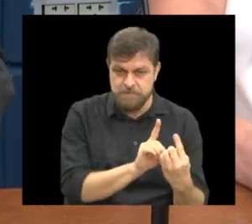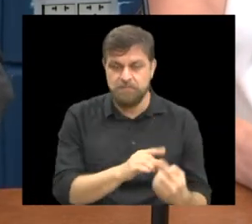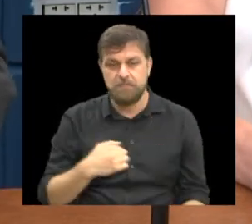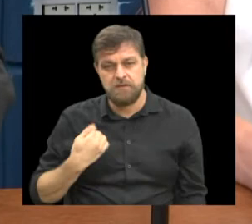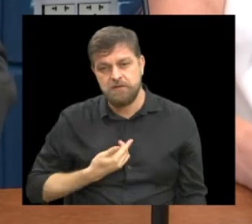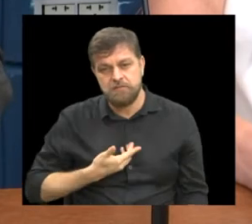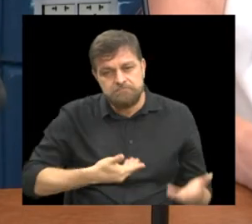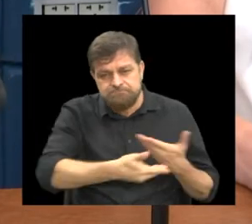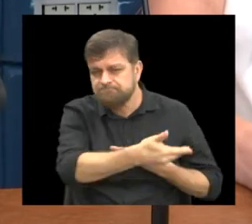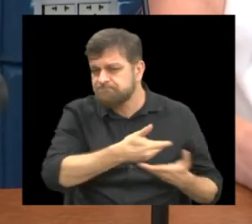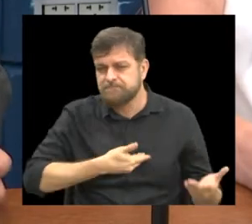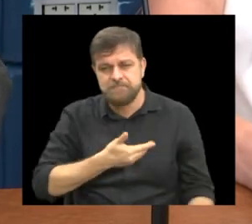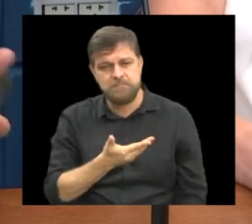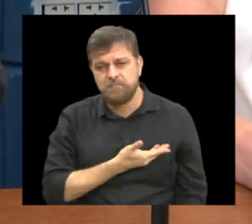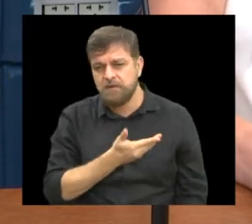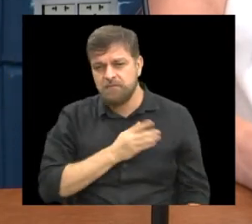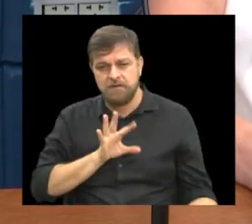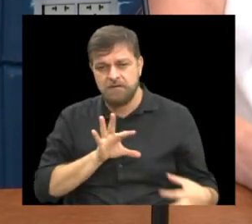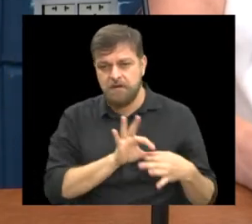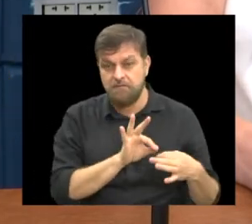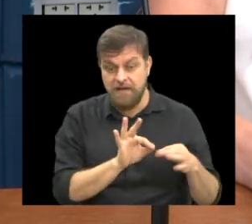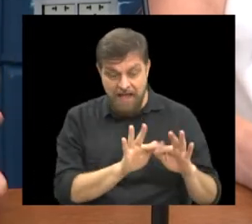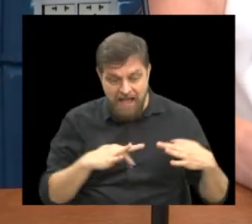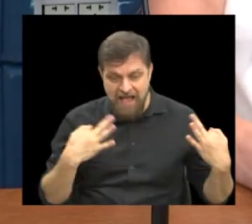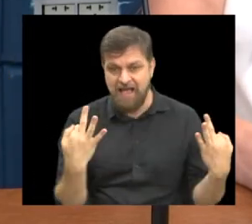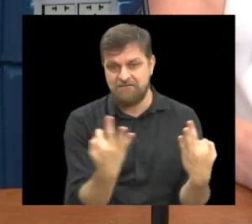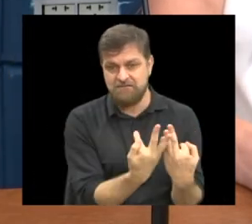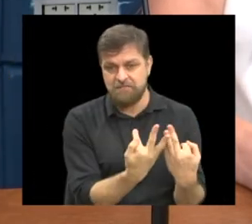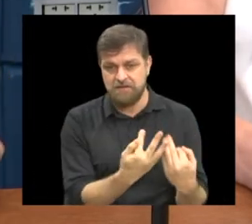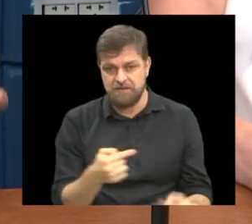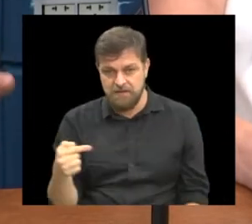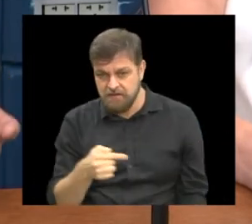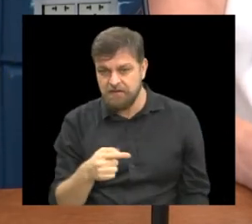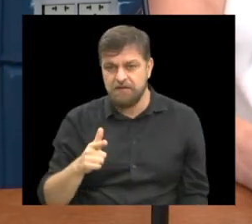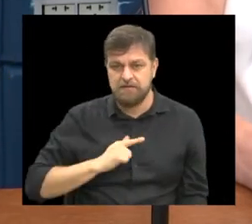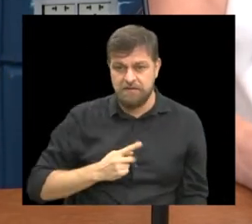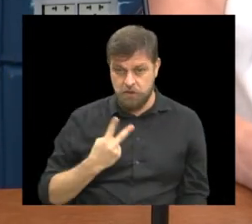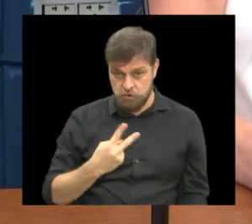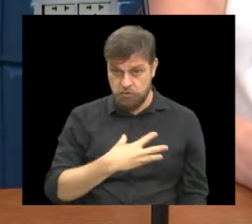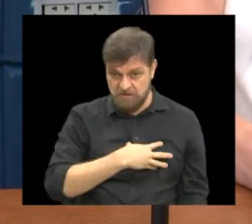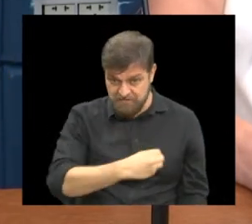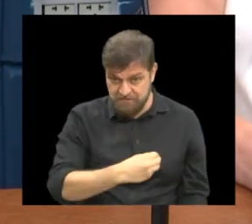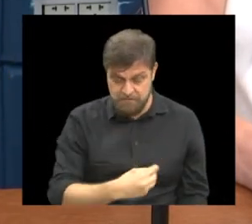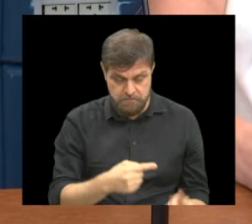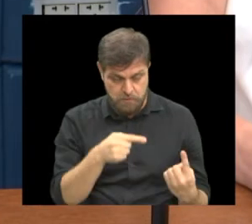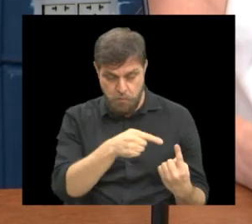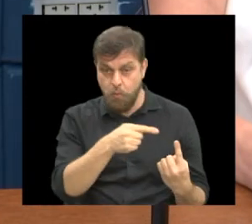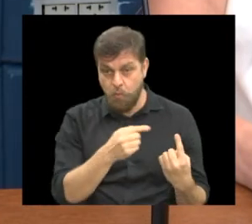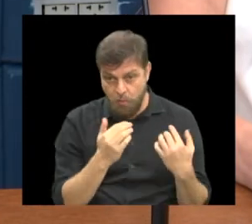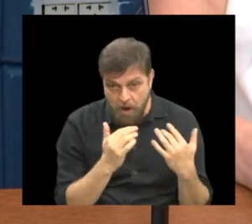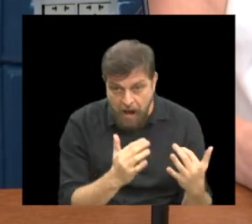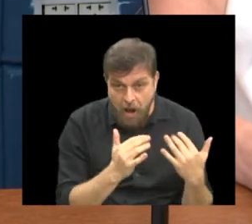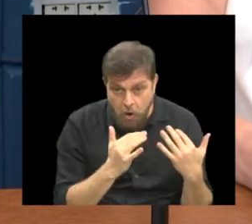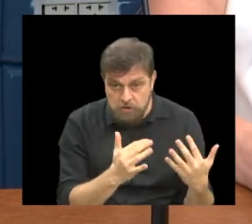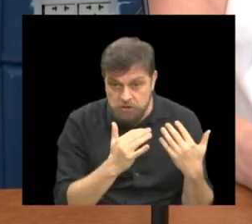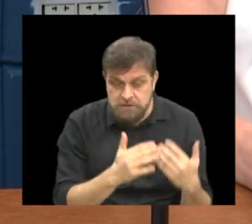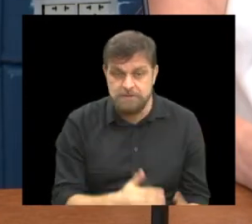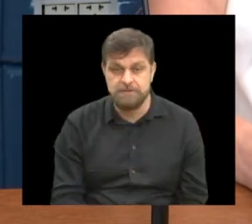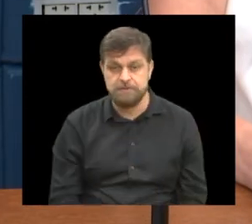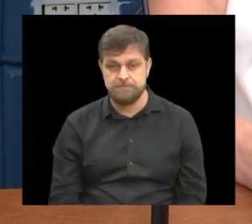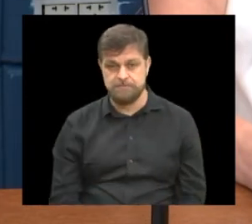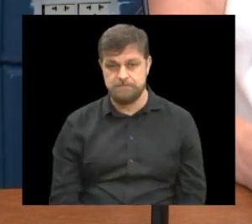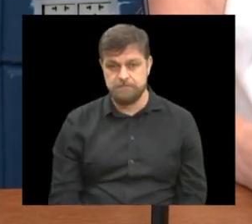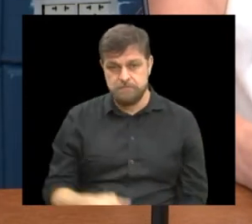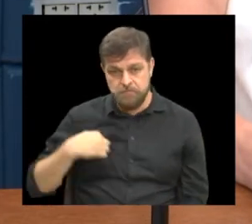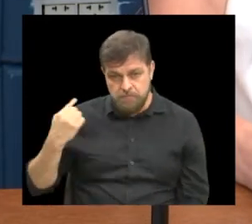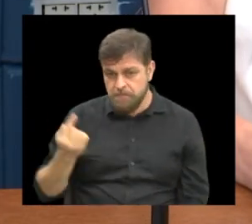gente se tornou uma família só. Esse rapaz, ele também tem 2 filhos, tem só um que é autista. E aí a